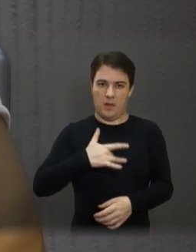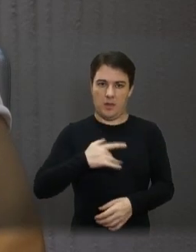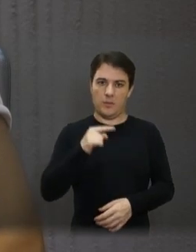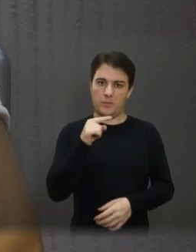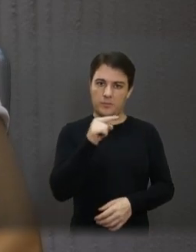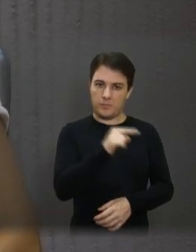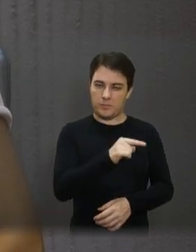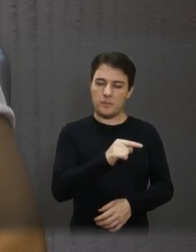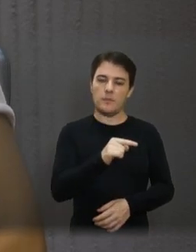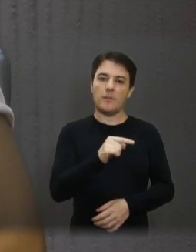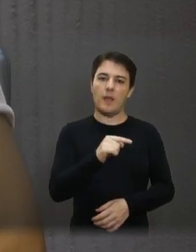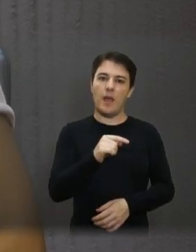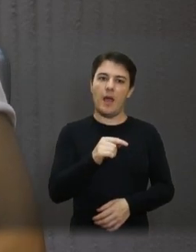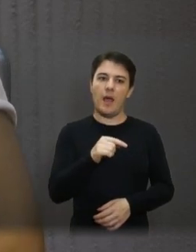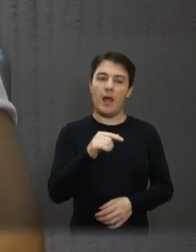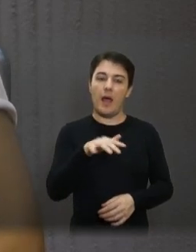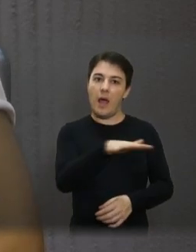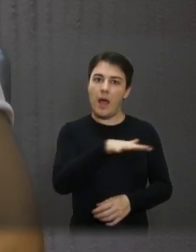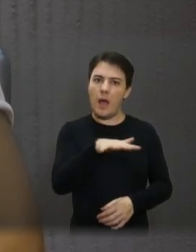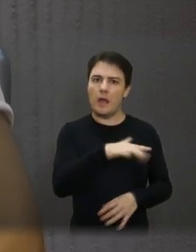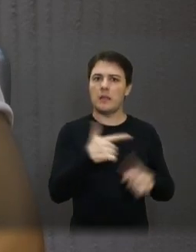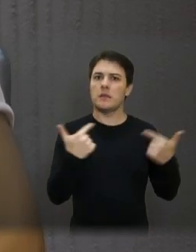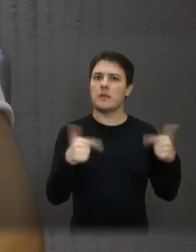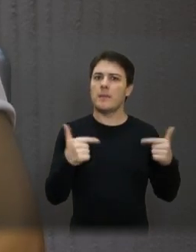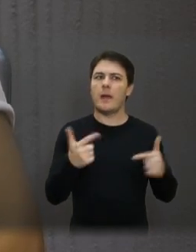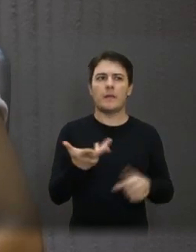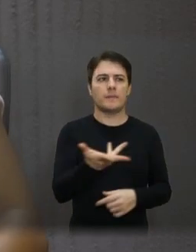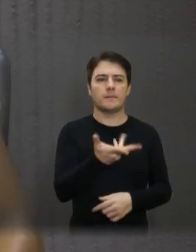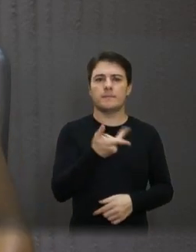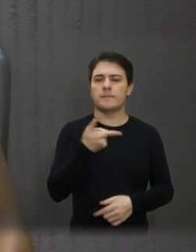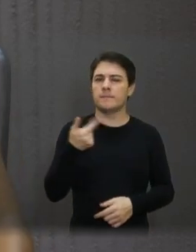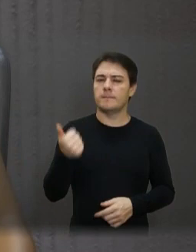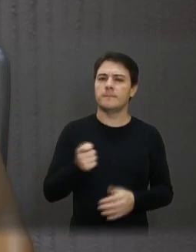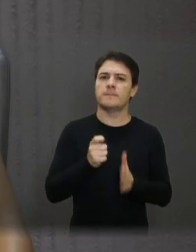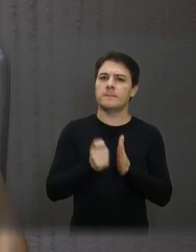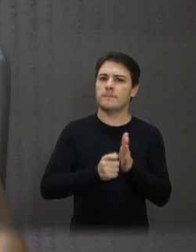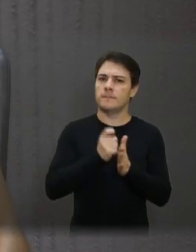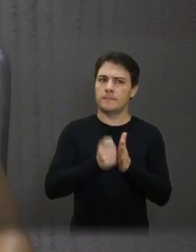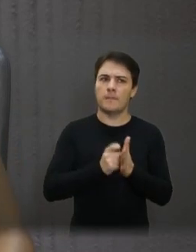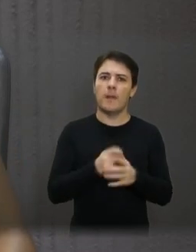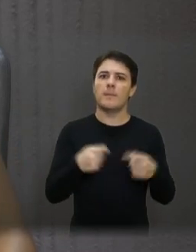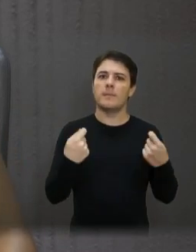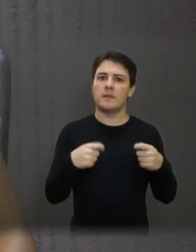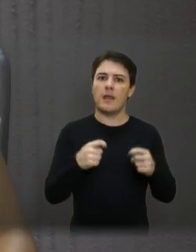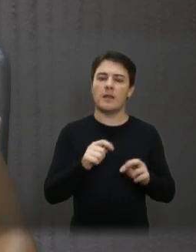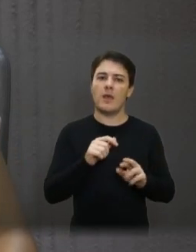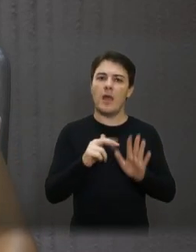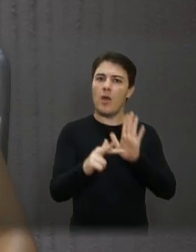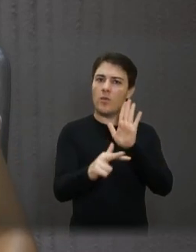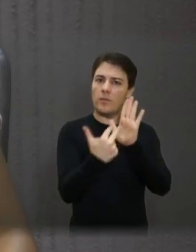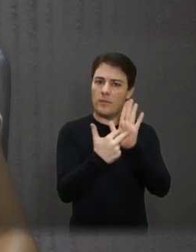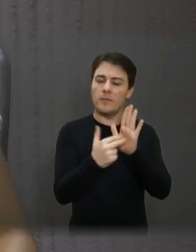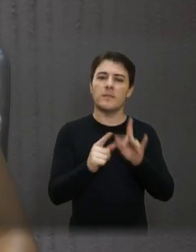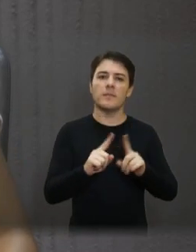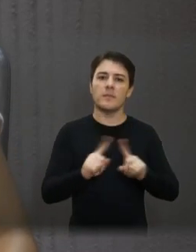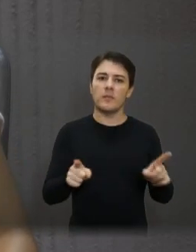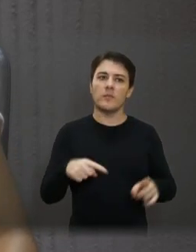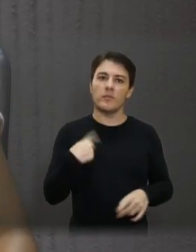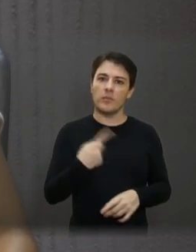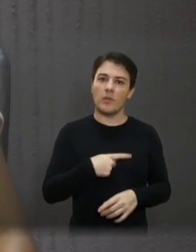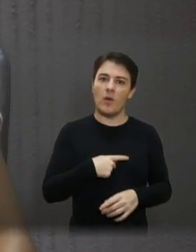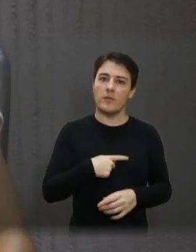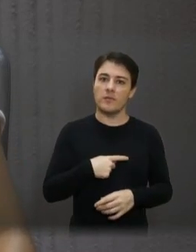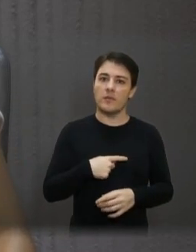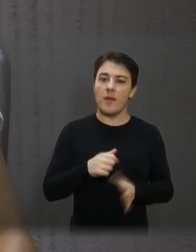Janaína Claudino que tem um trabalho Fantástico em Araraquara que teve um trabalho e precisava ser reconhecida então nós fomos